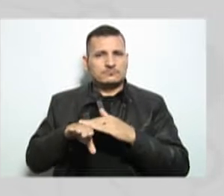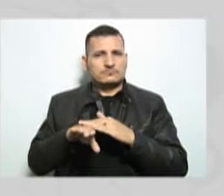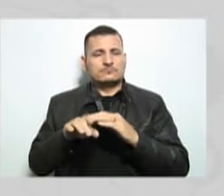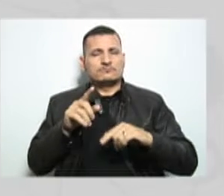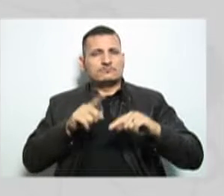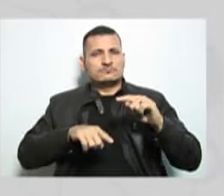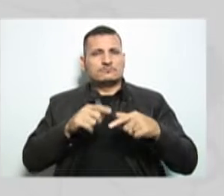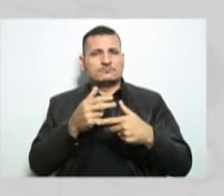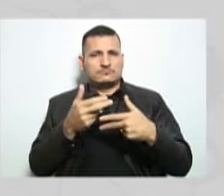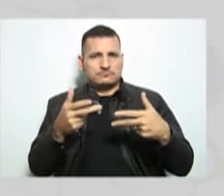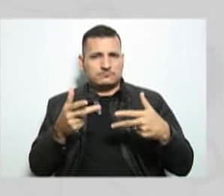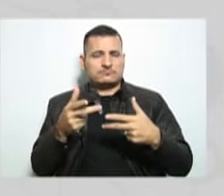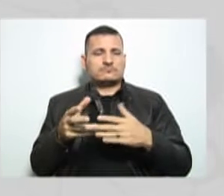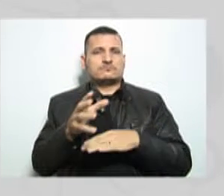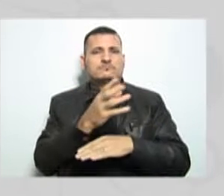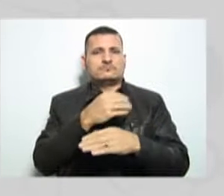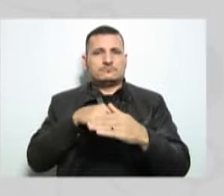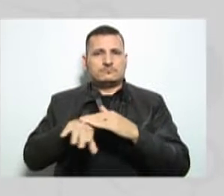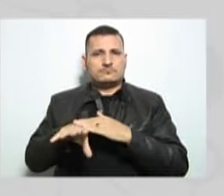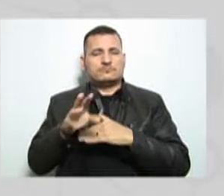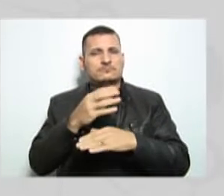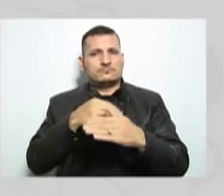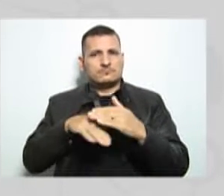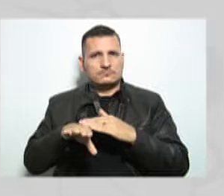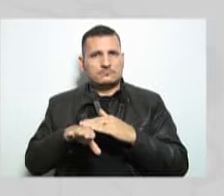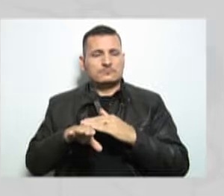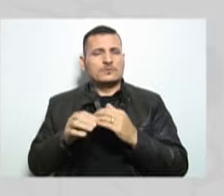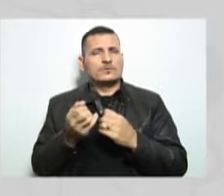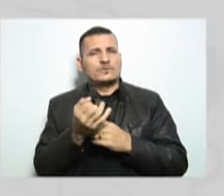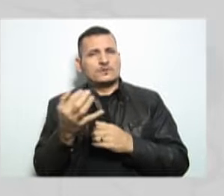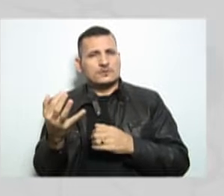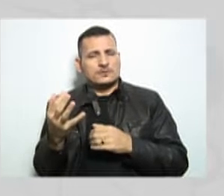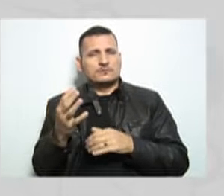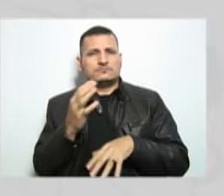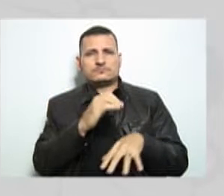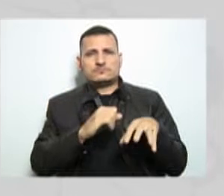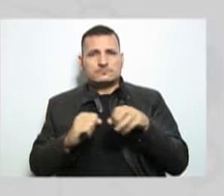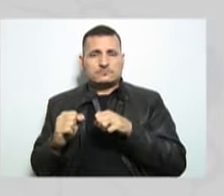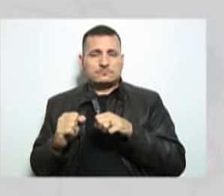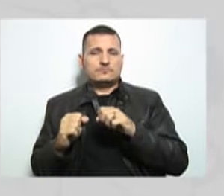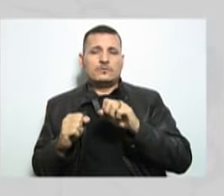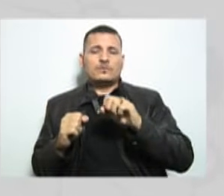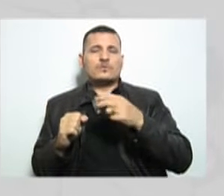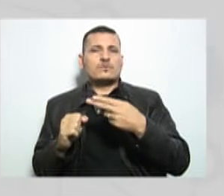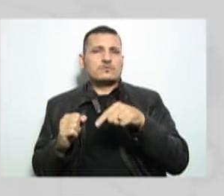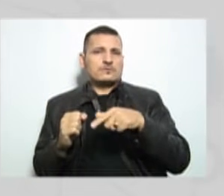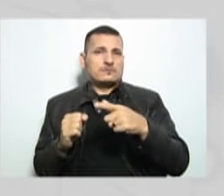mercadorias, ponderando pelas quantidades adquiridas e pela anteriormente existente.